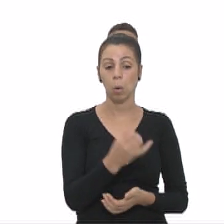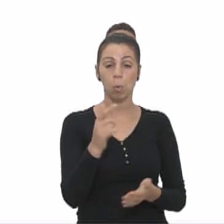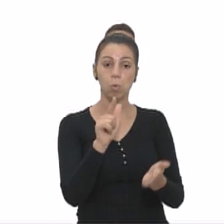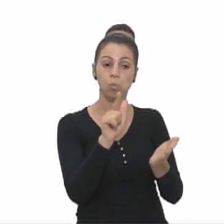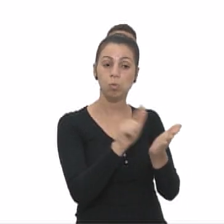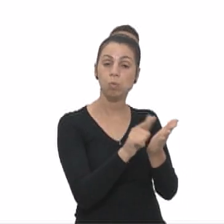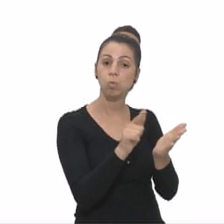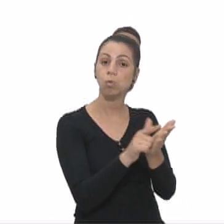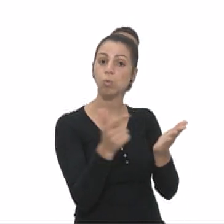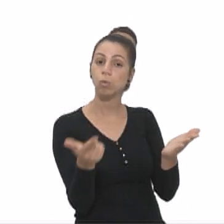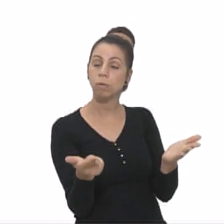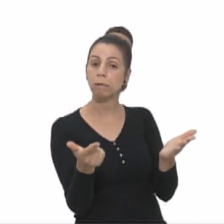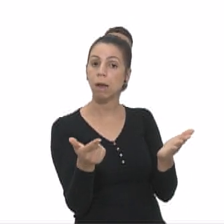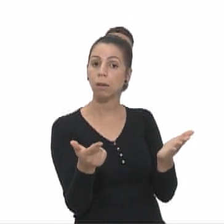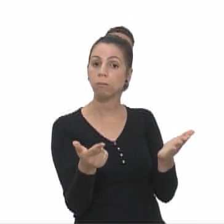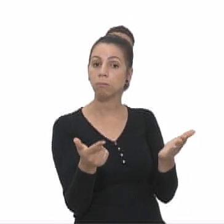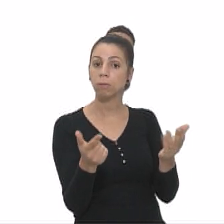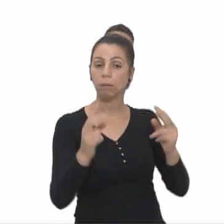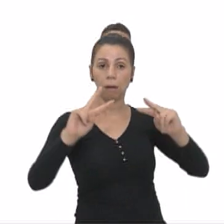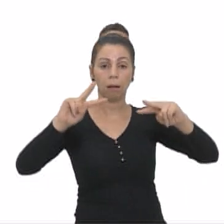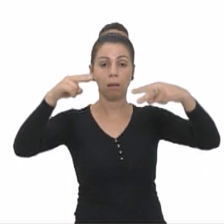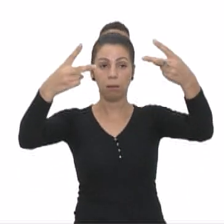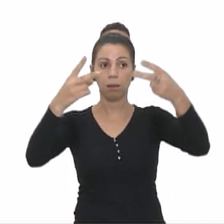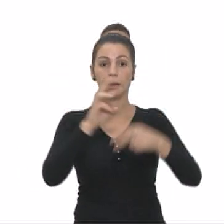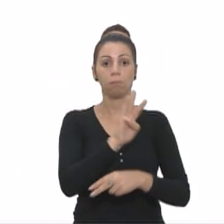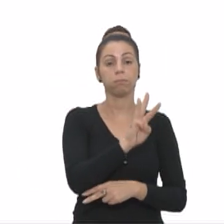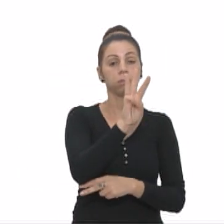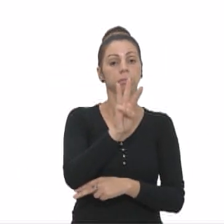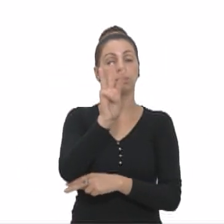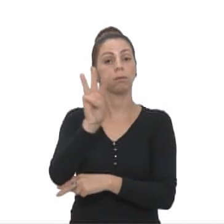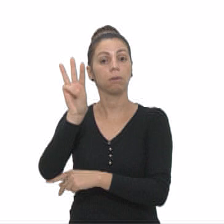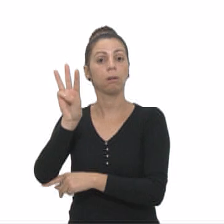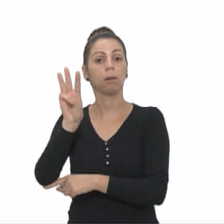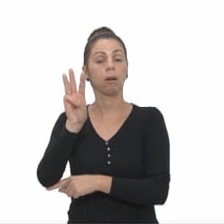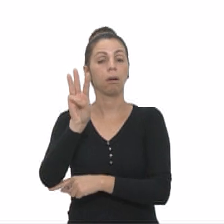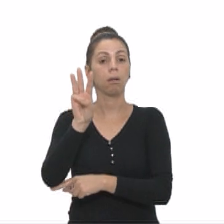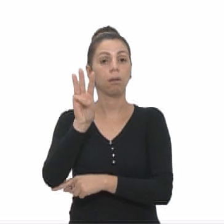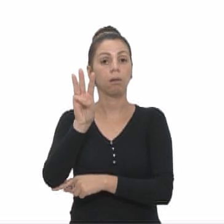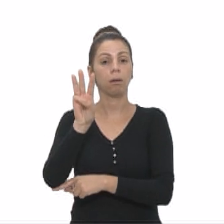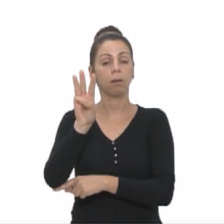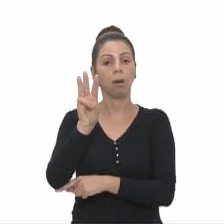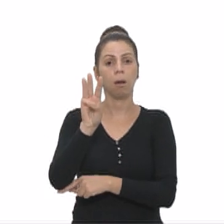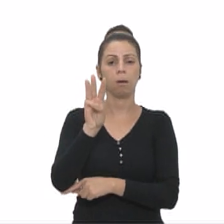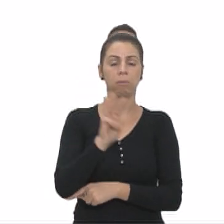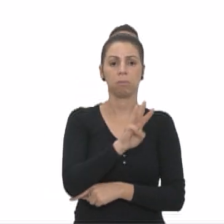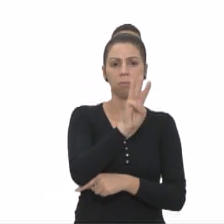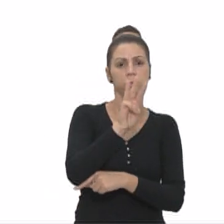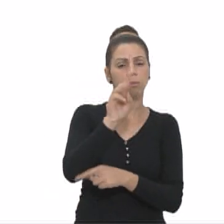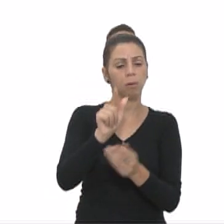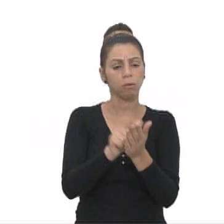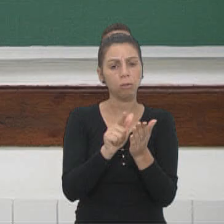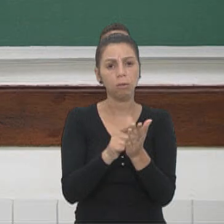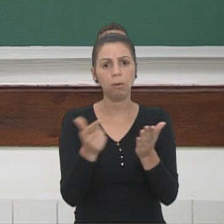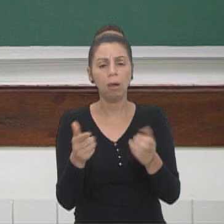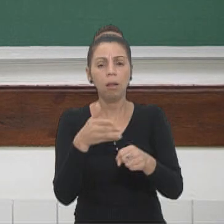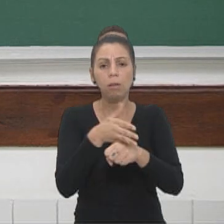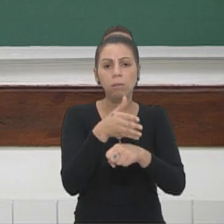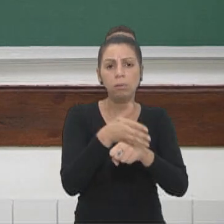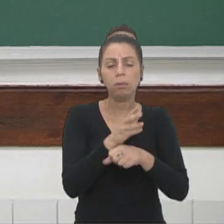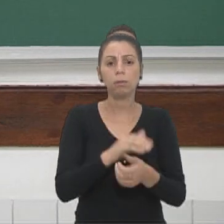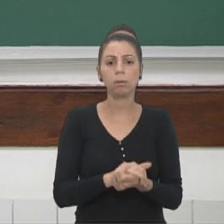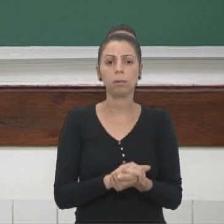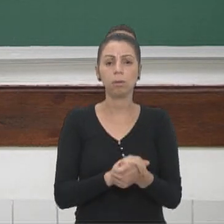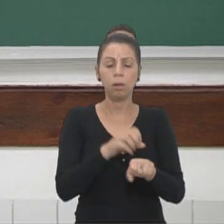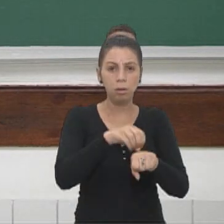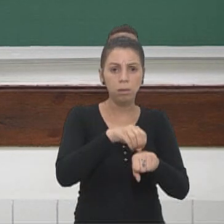periódicos, estão aqui os sites, lembrando que tem muitos outros aí. Alguns mais comuns assim que nós podemos acessá-los.